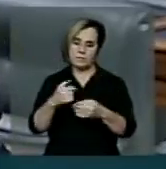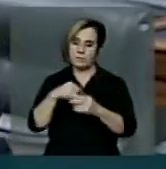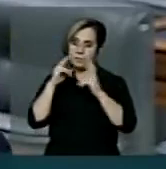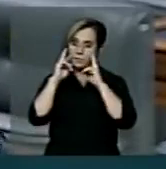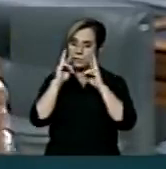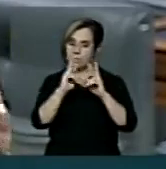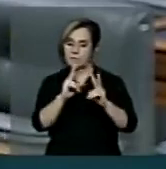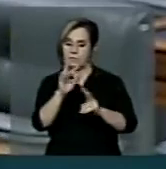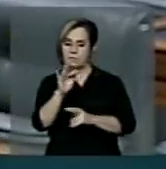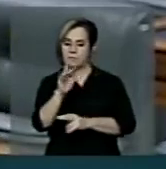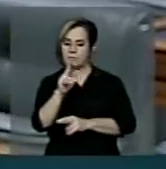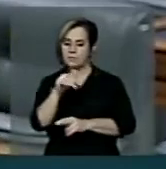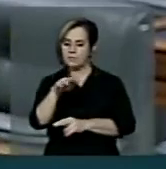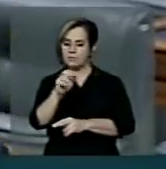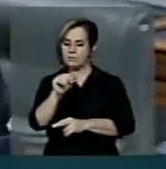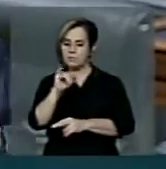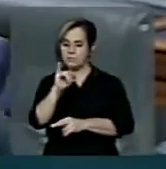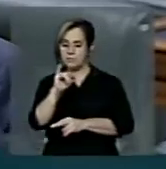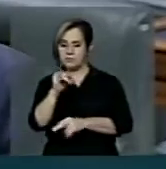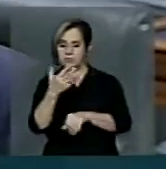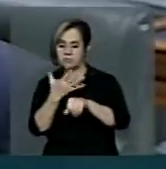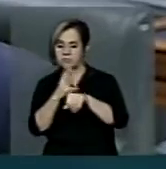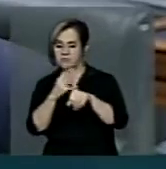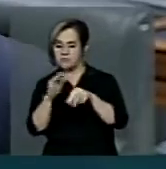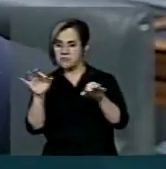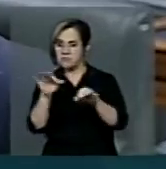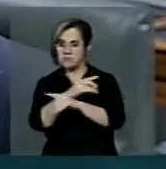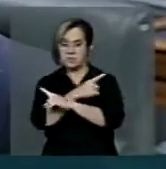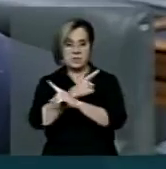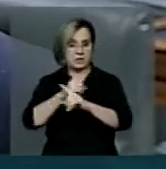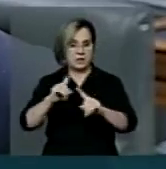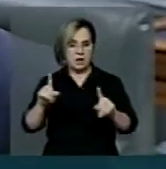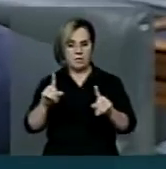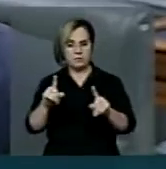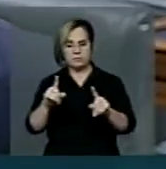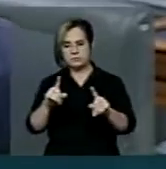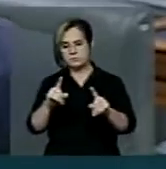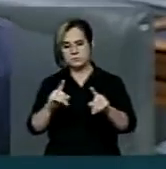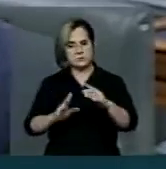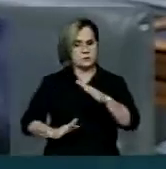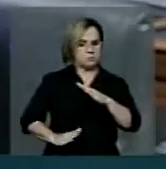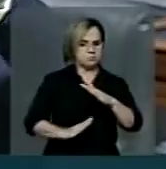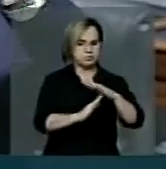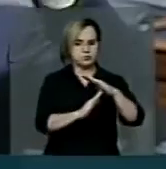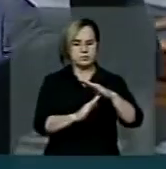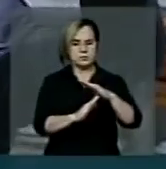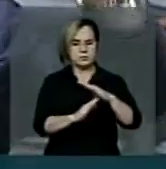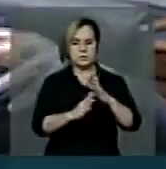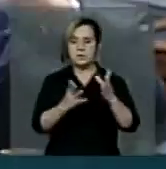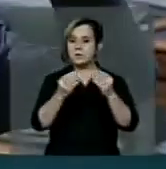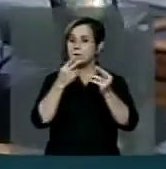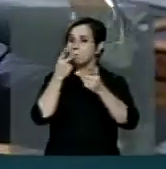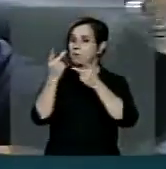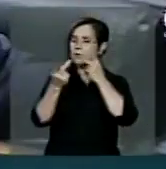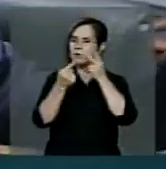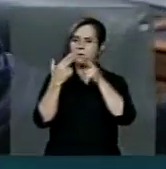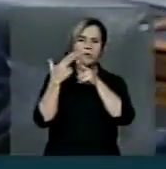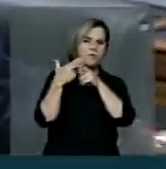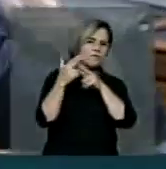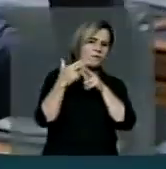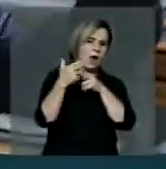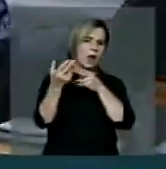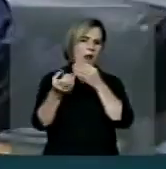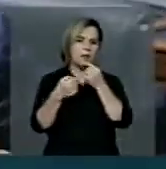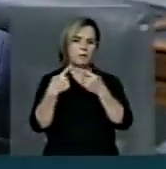FUNAI despreparada, radical, e muitos insinuam a serviço